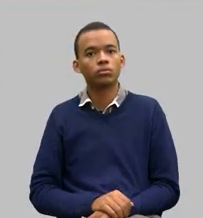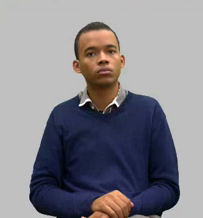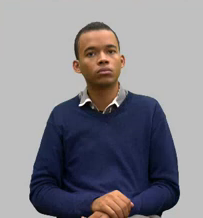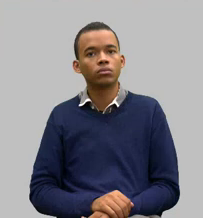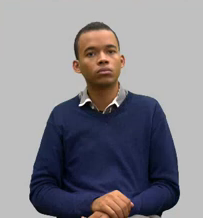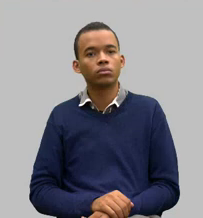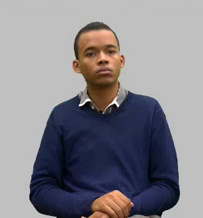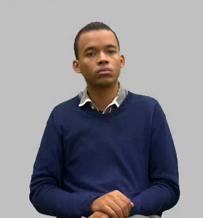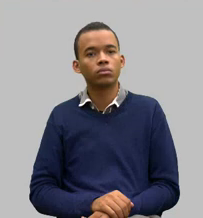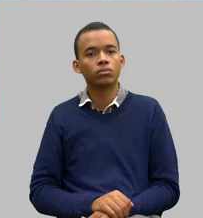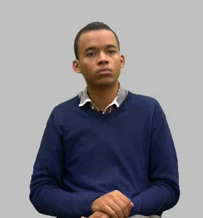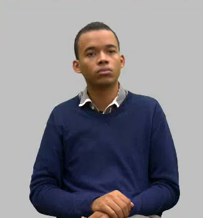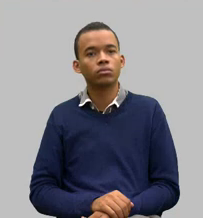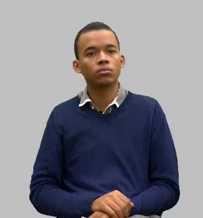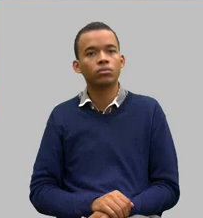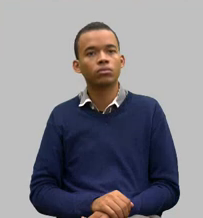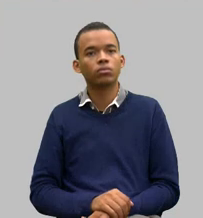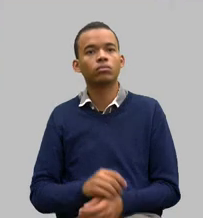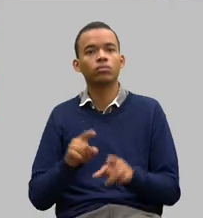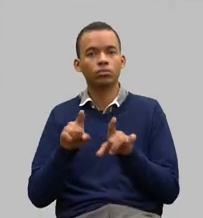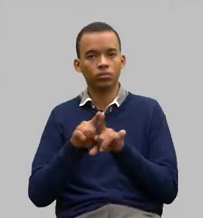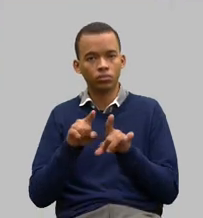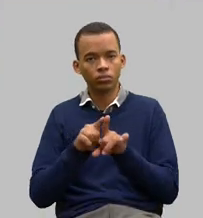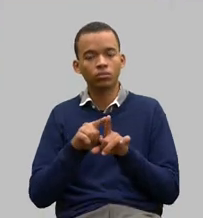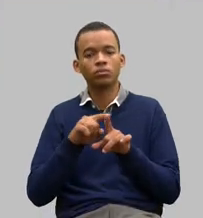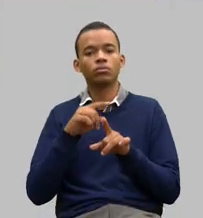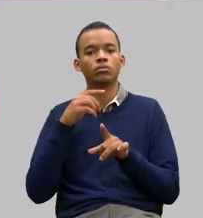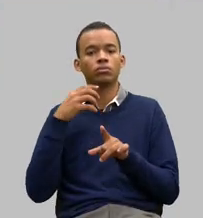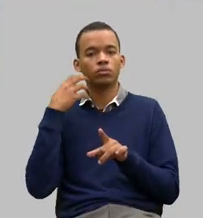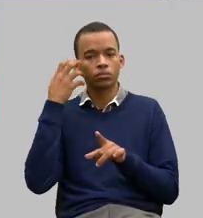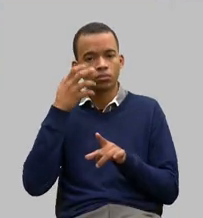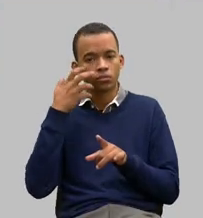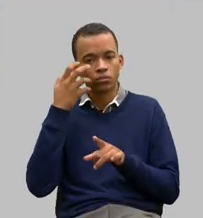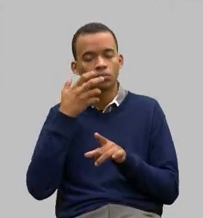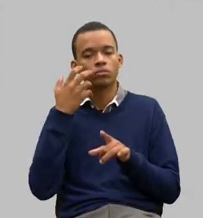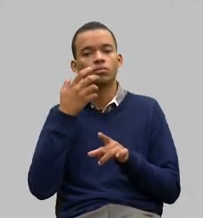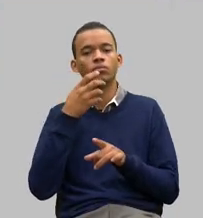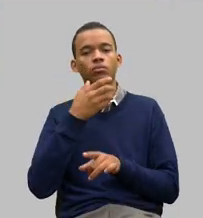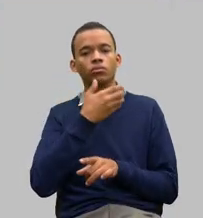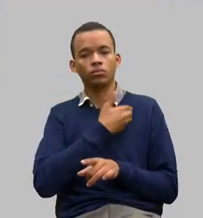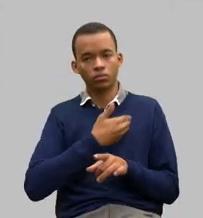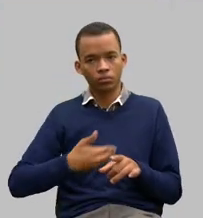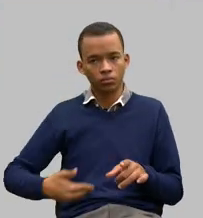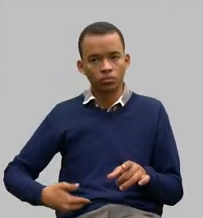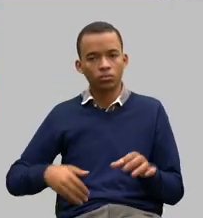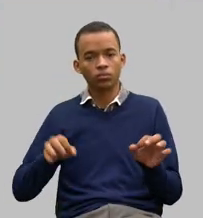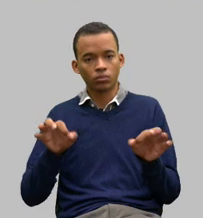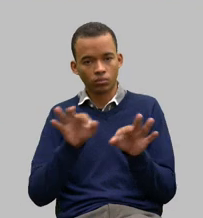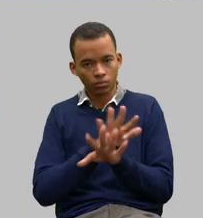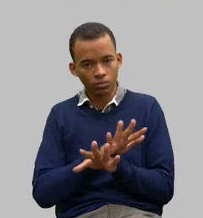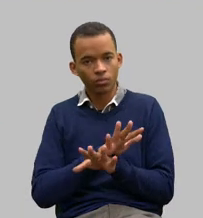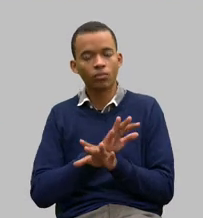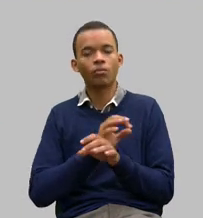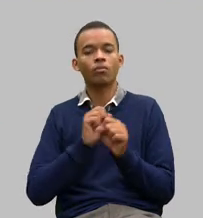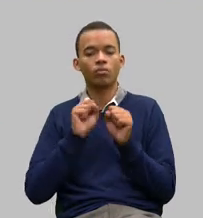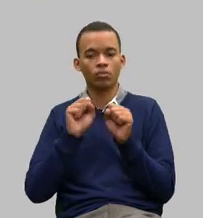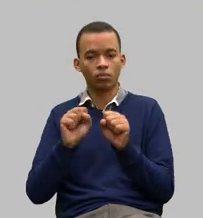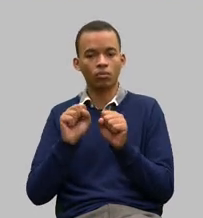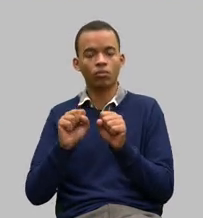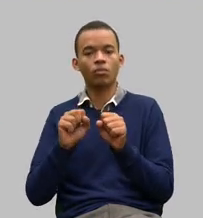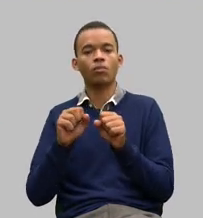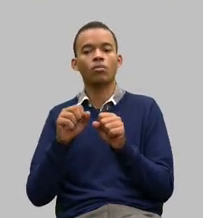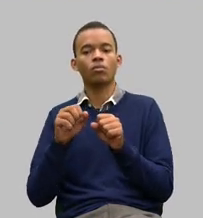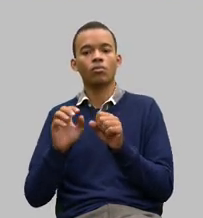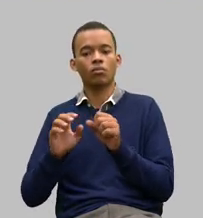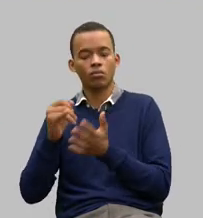dona em seguida encerrada a exposição inicial da autoridade Estadual a ordem de interpelação seguirá a ordem